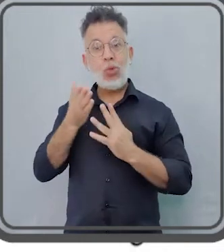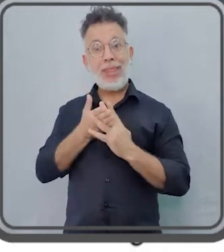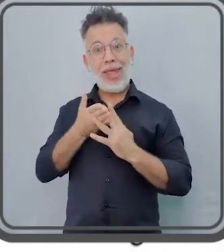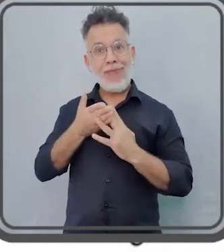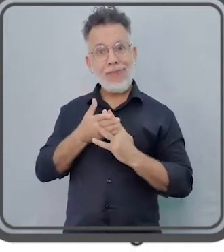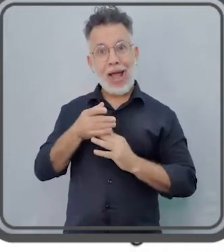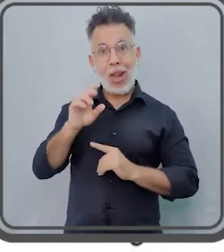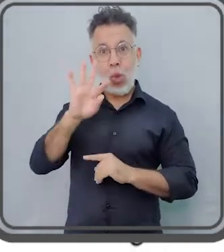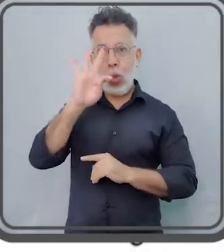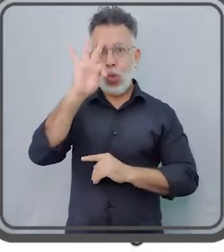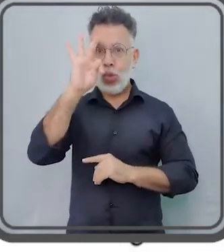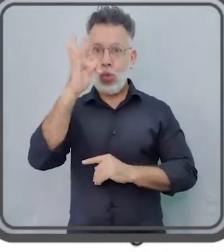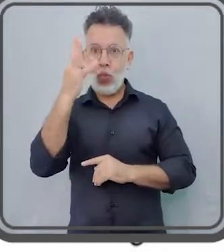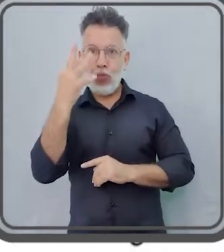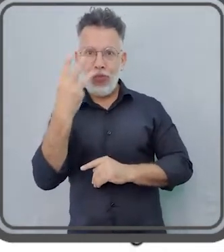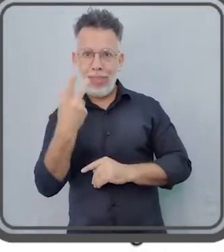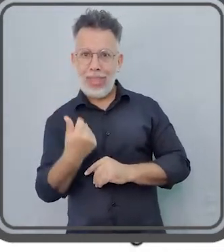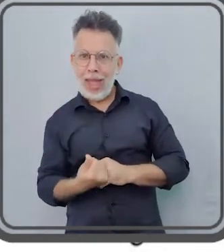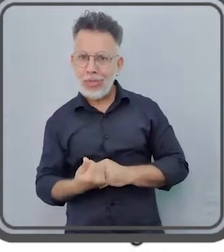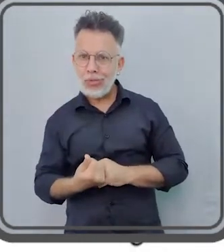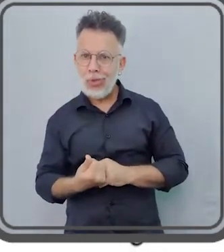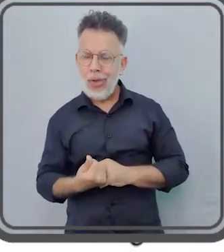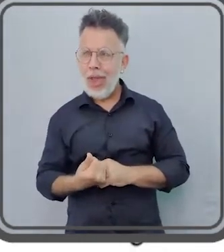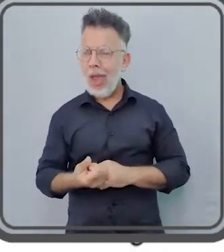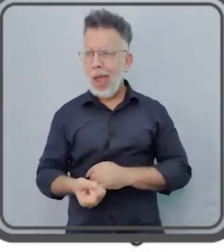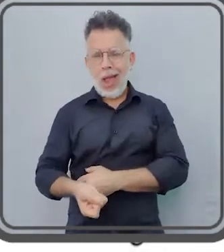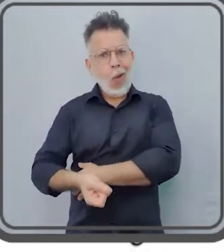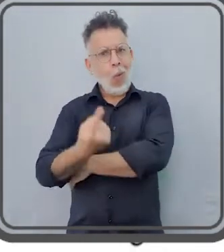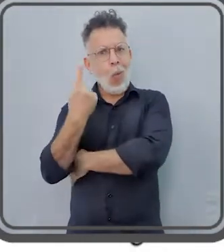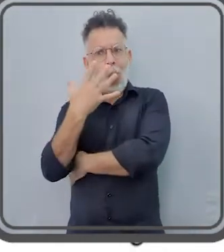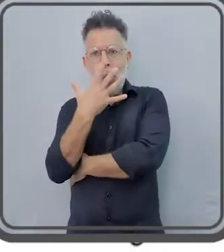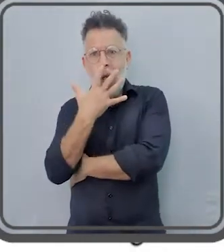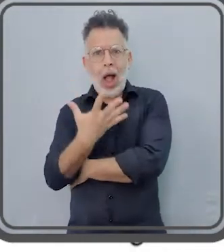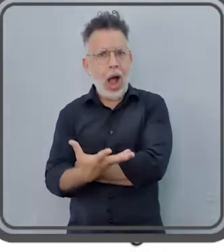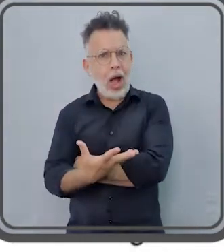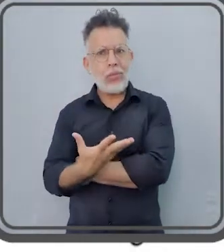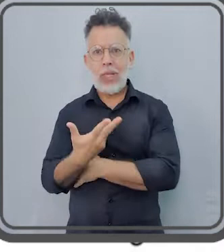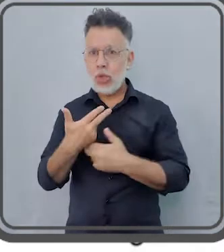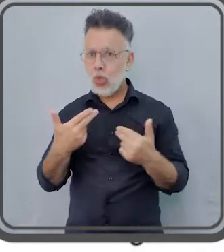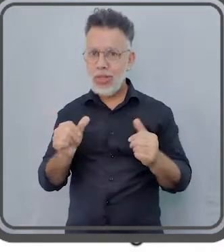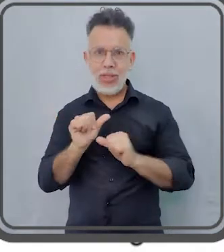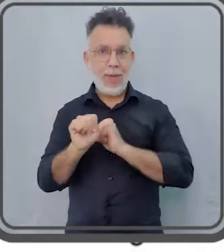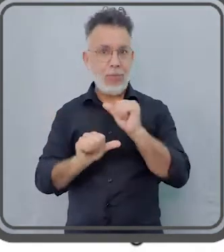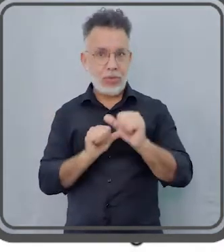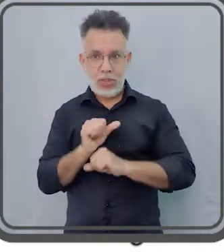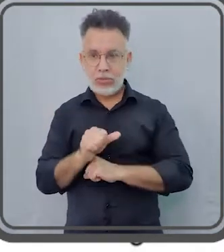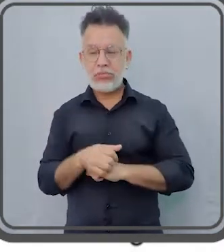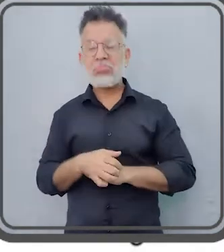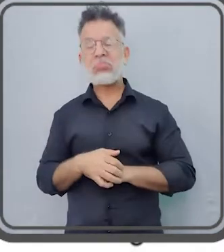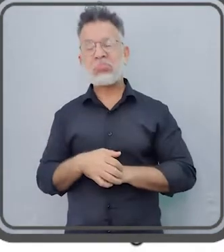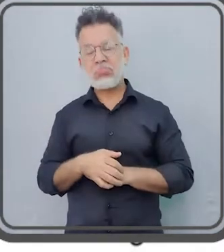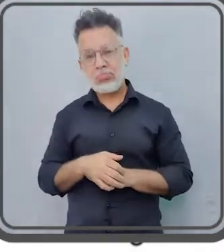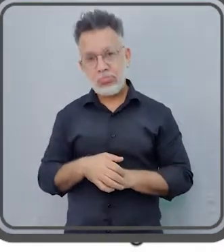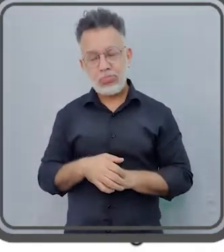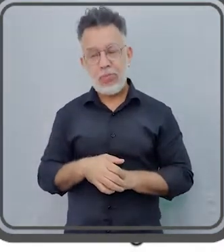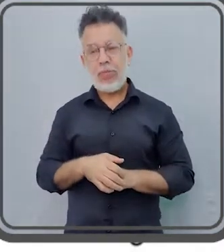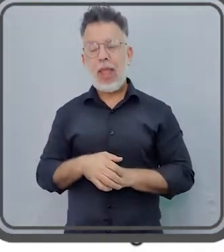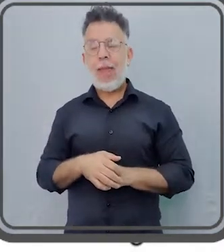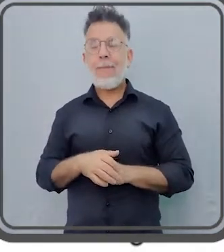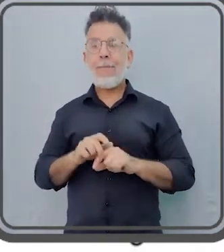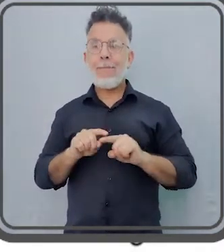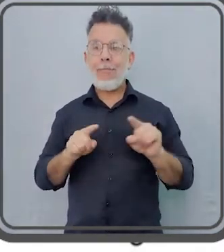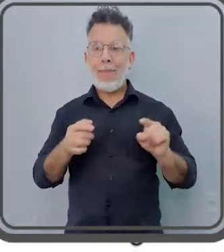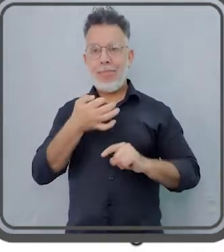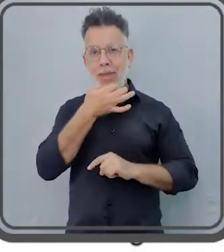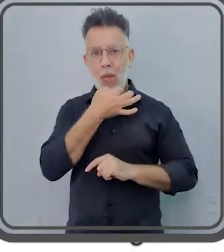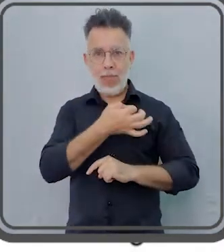uou, a coisa está mudando, né? Eu acho que a coisa está mudando. Do ponto de vista de empreendedora, eu